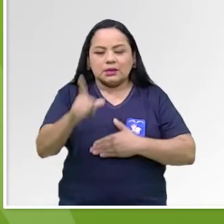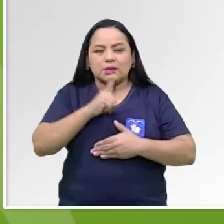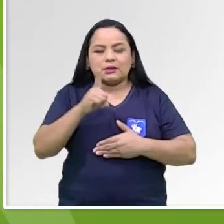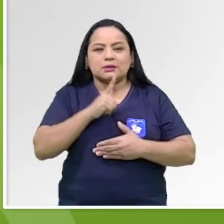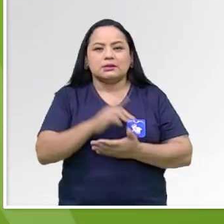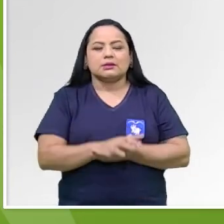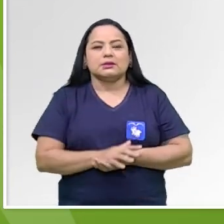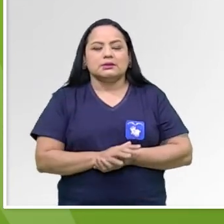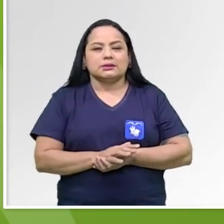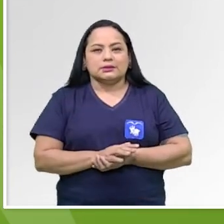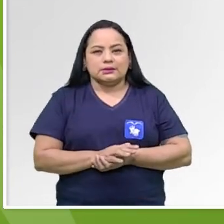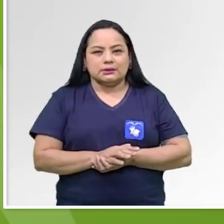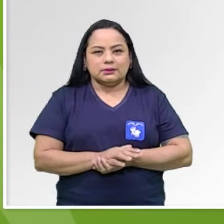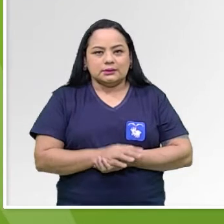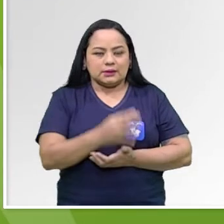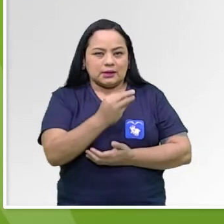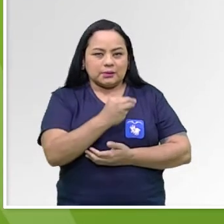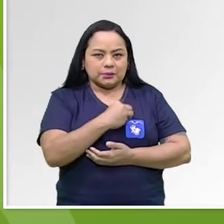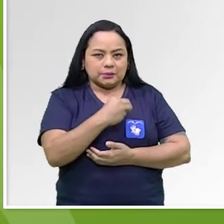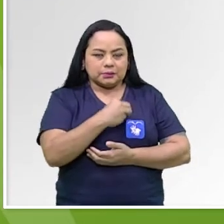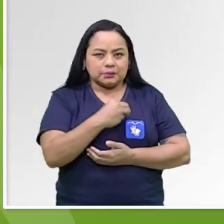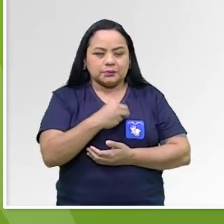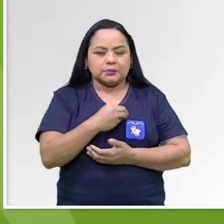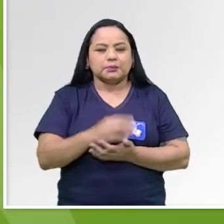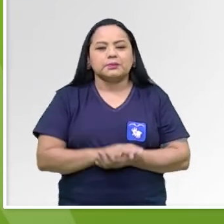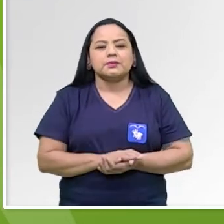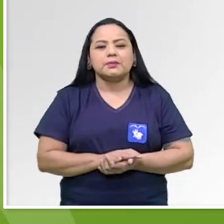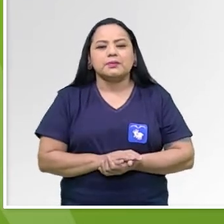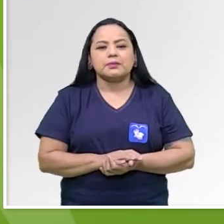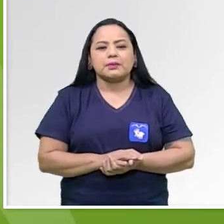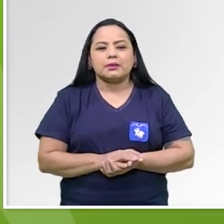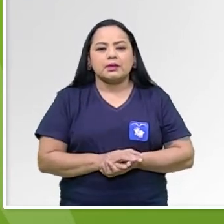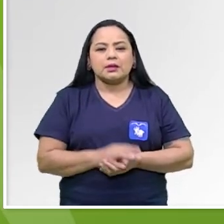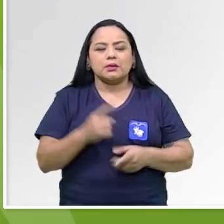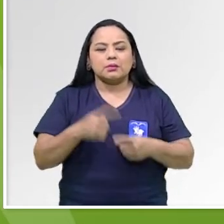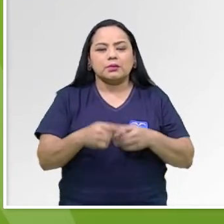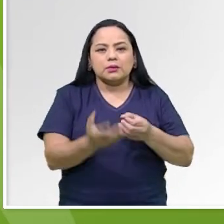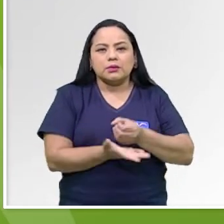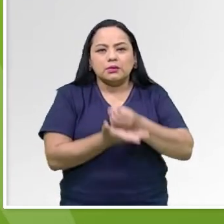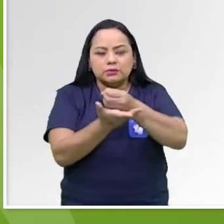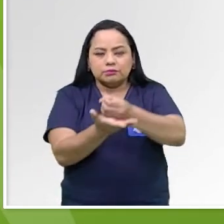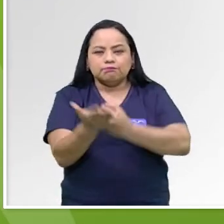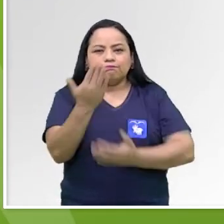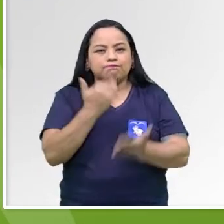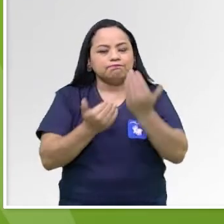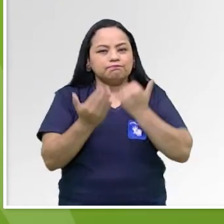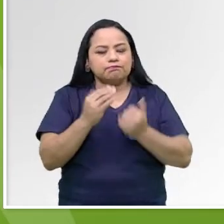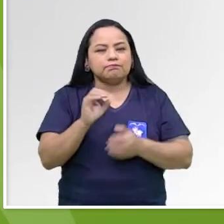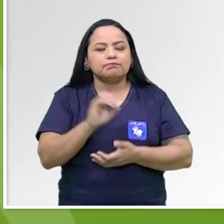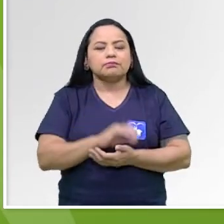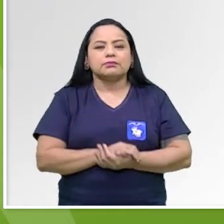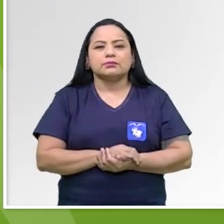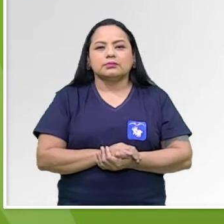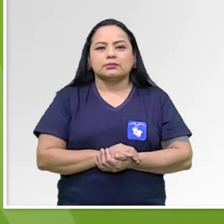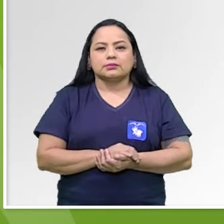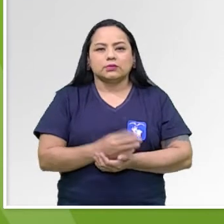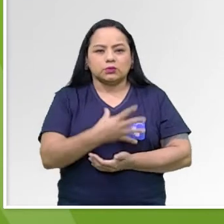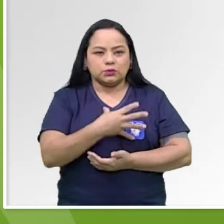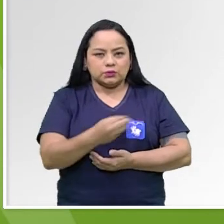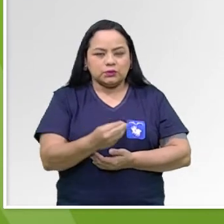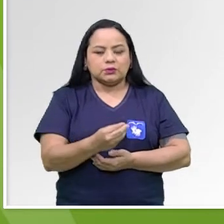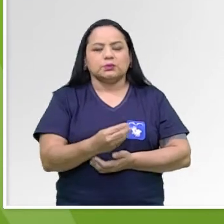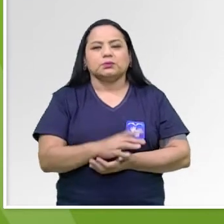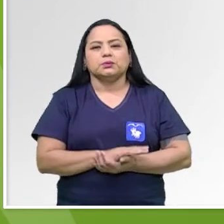glândulas mamárias, né? Que vai ajudar na alimentação desses